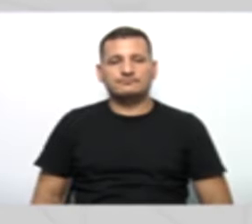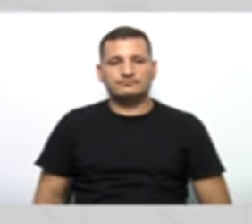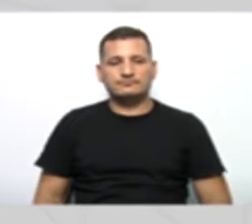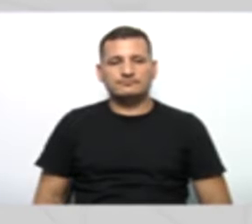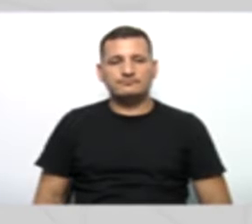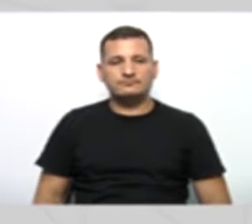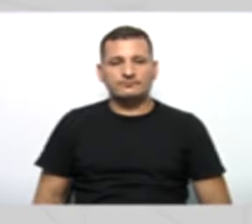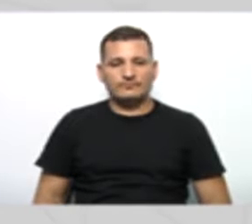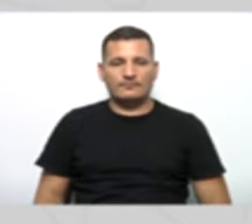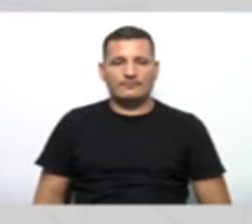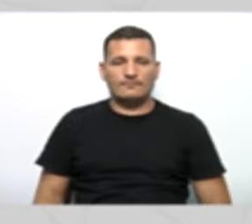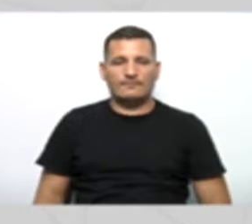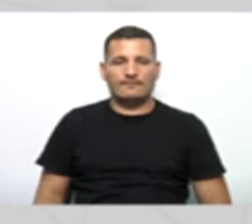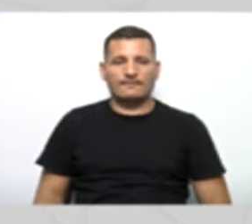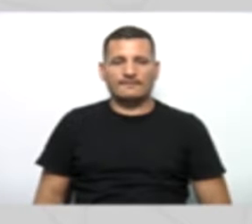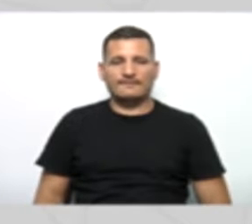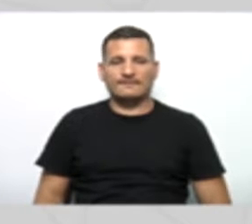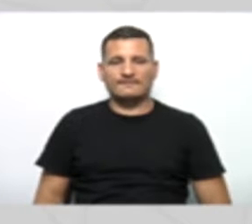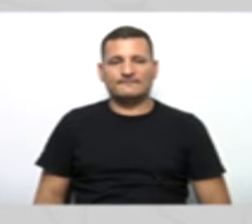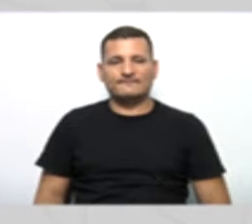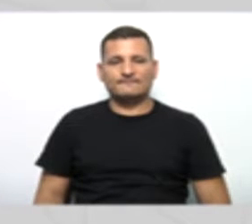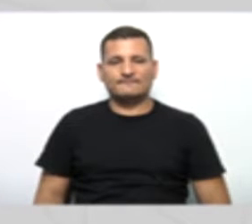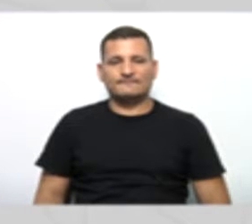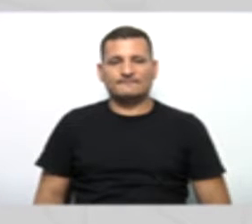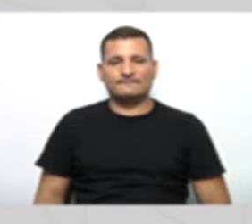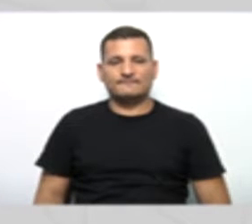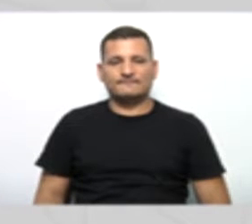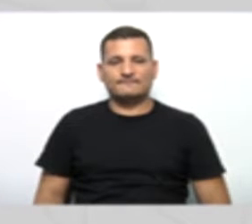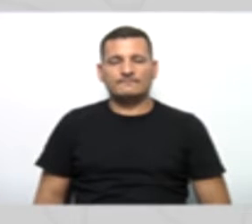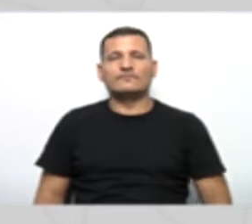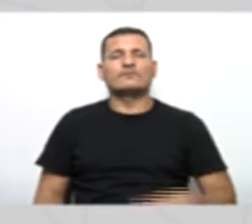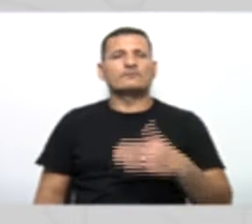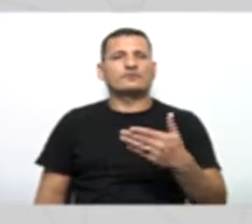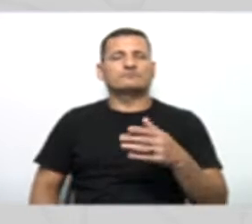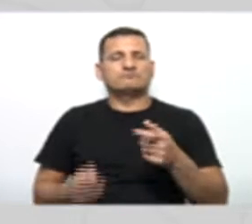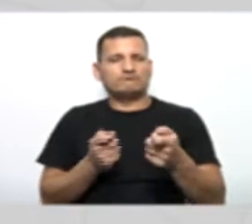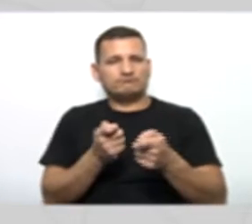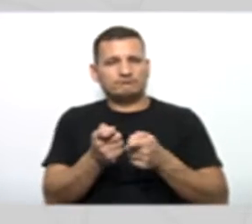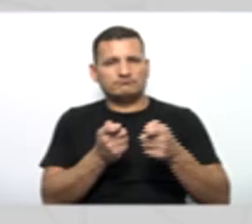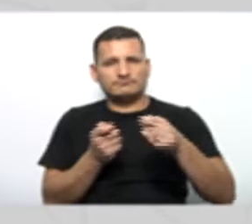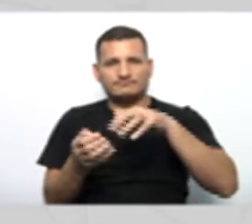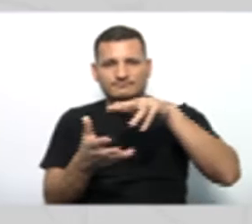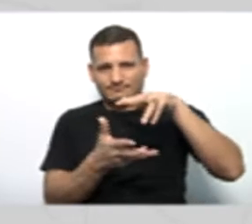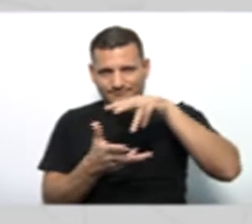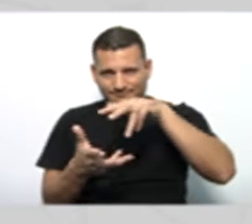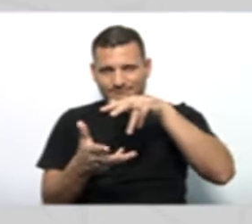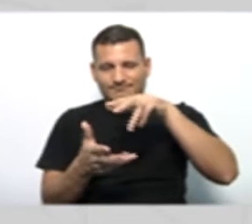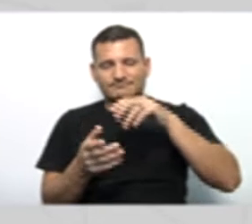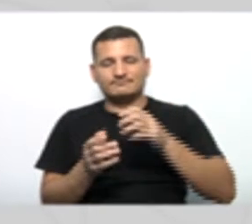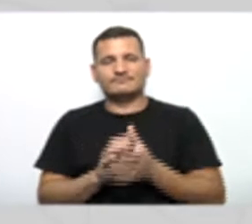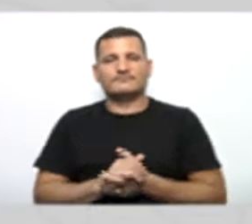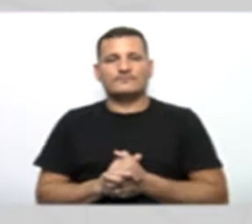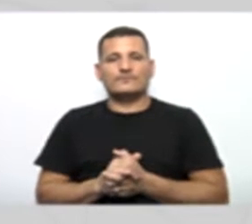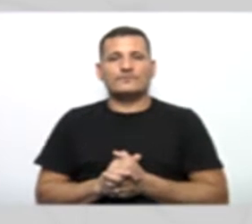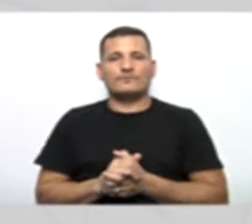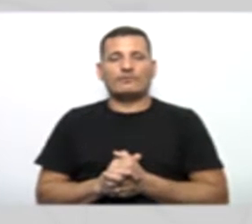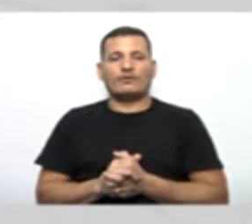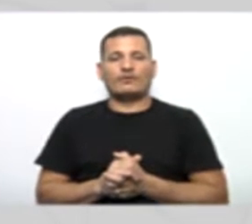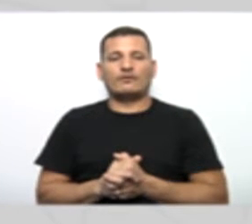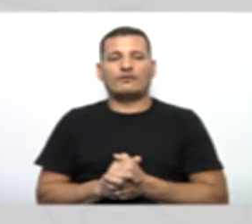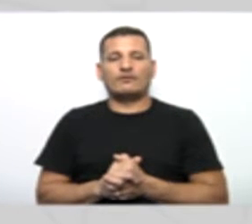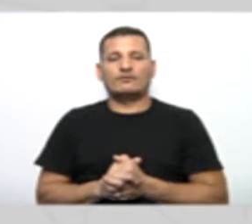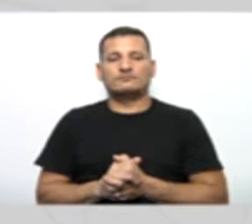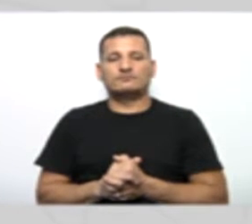Mas aí quando nós falamos também de desenvolvimento sustentável, falamos de sustentabilidade das atividades